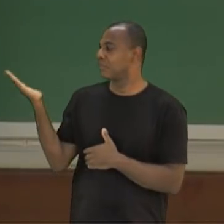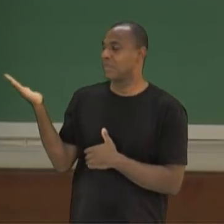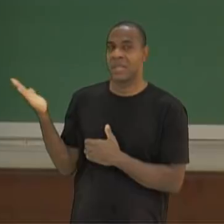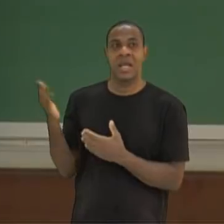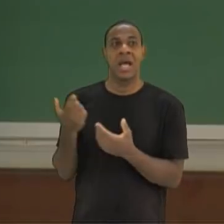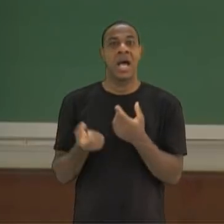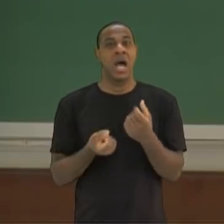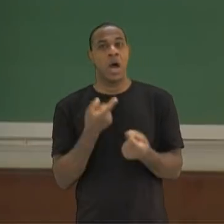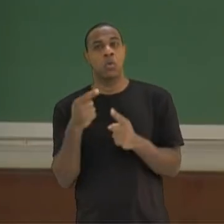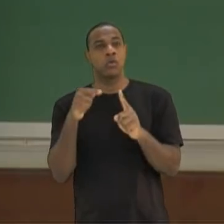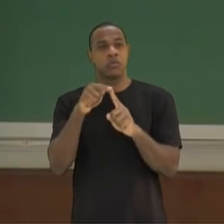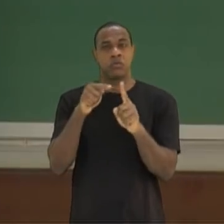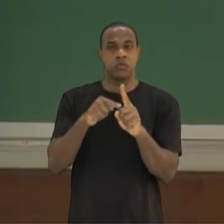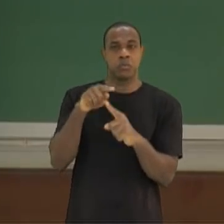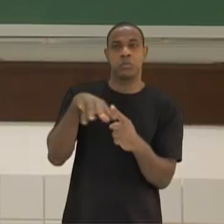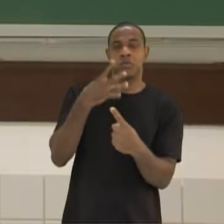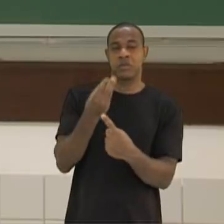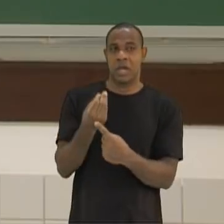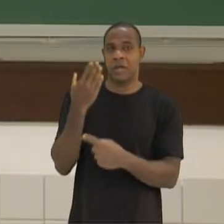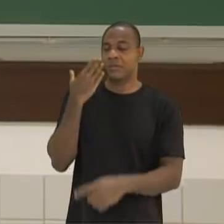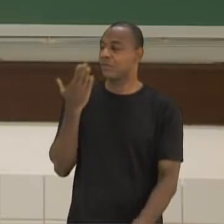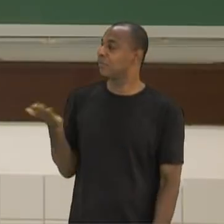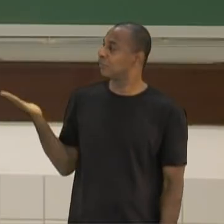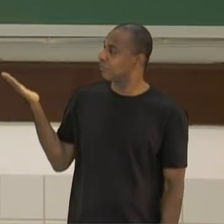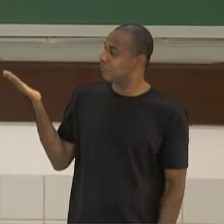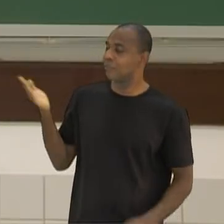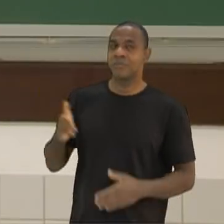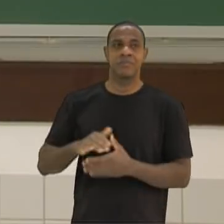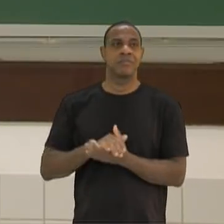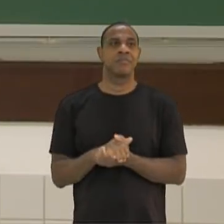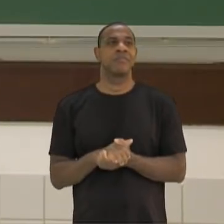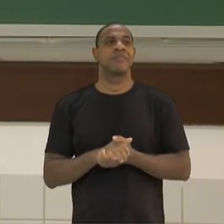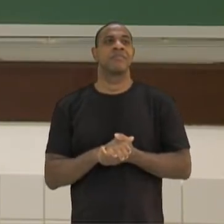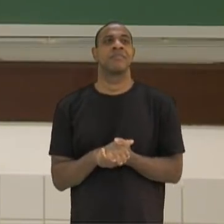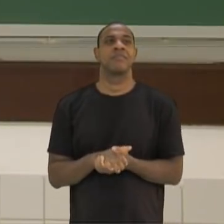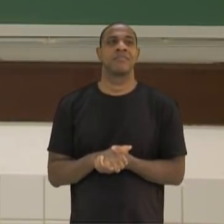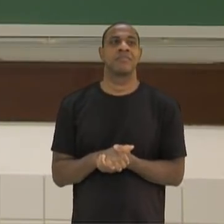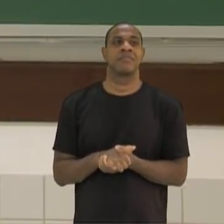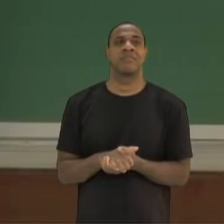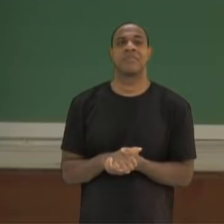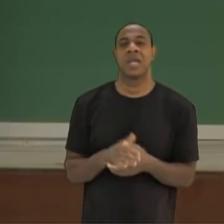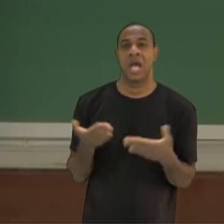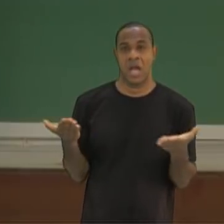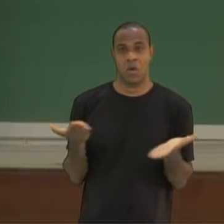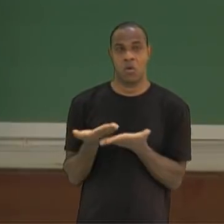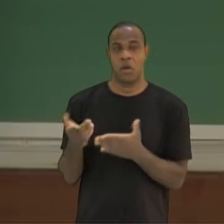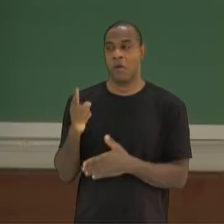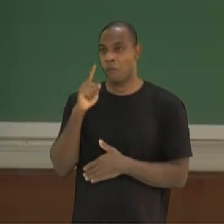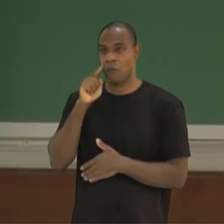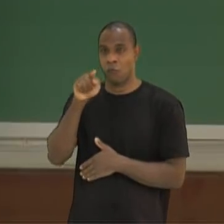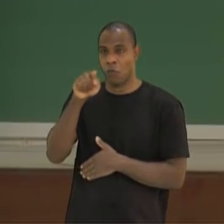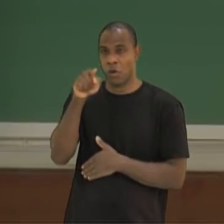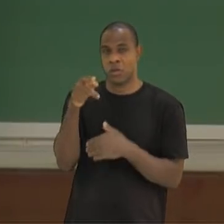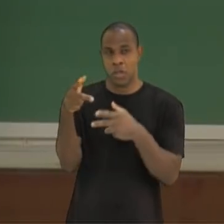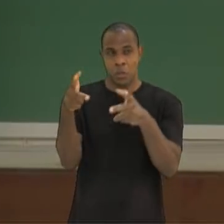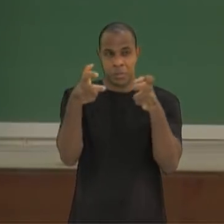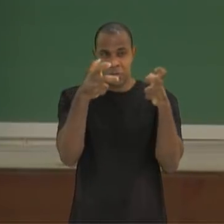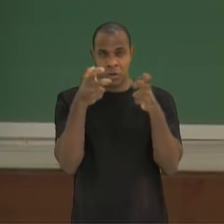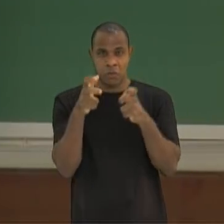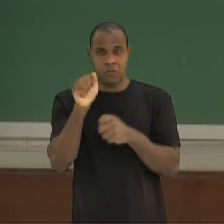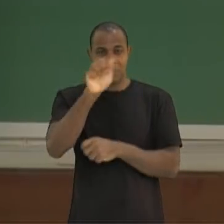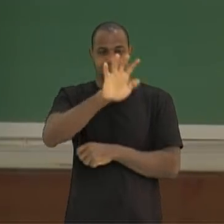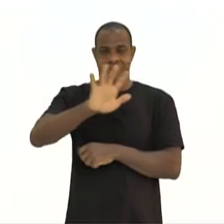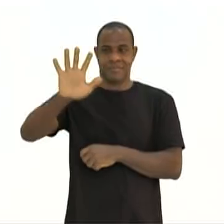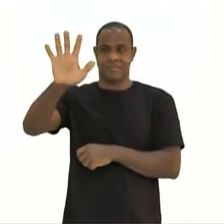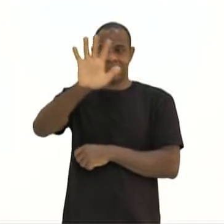dos tipos de artes. Temos outras? Temos também, ok? Então, vamos lá. Eu quero que agora você observe bem as figuras que eu